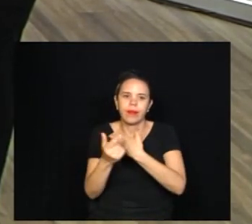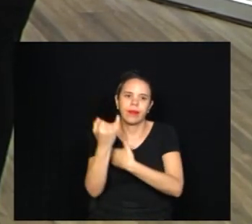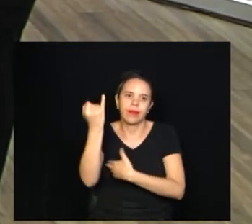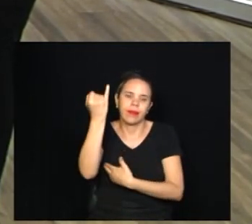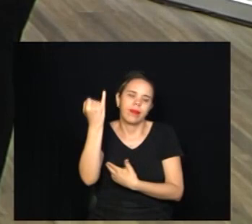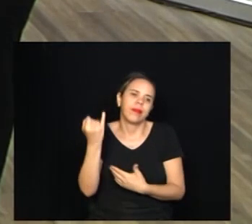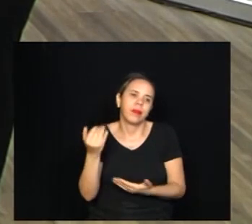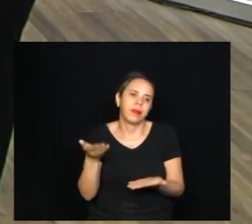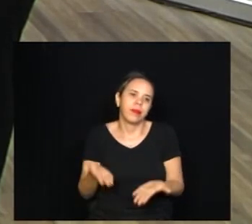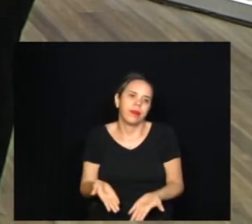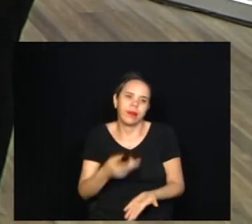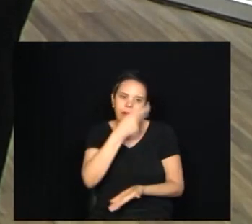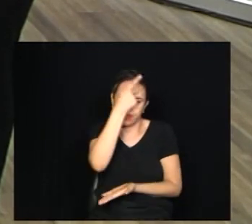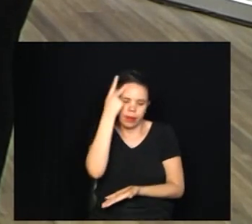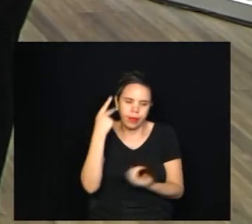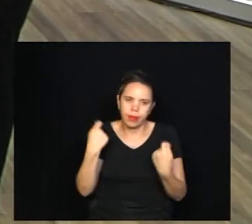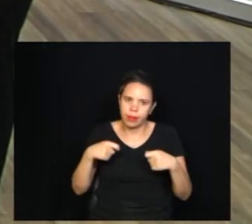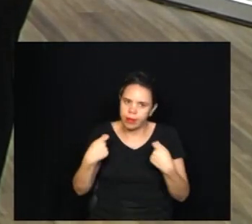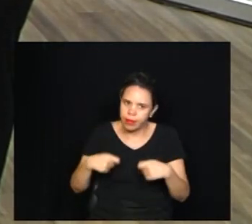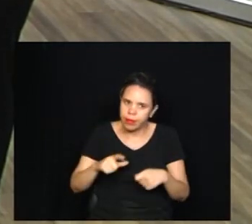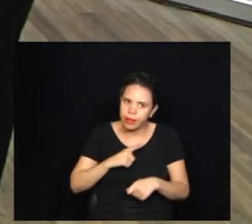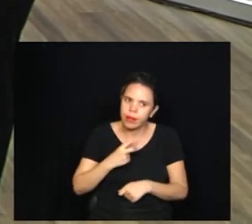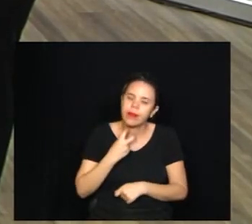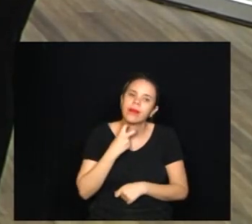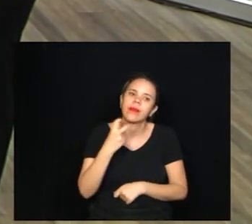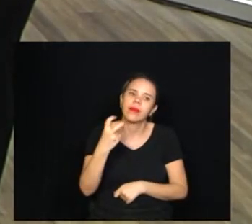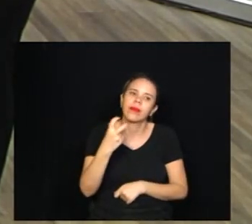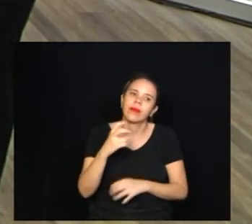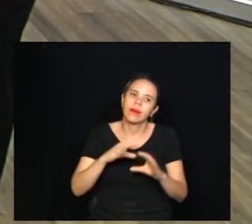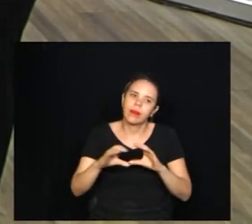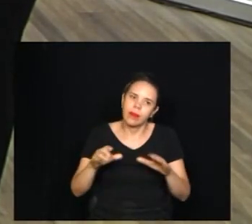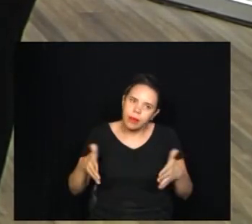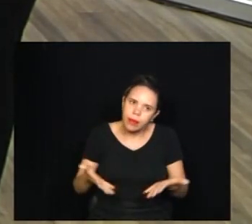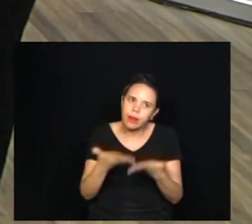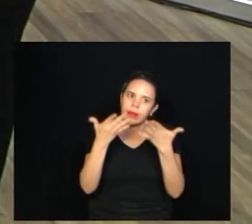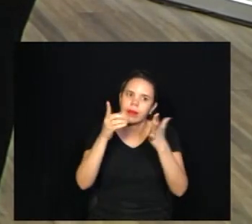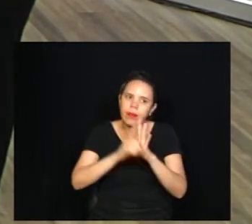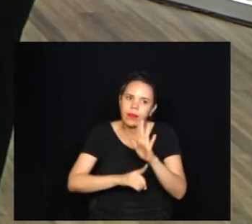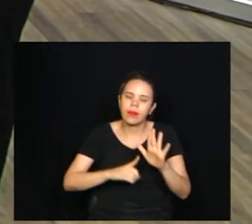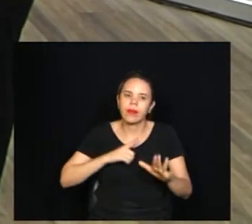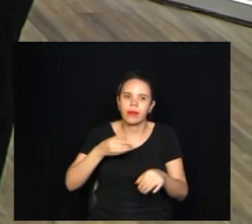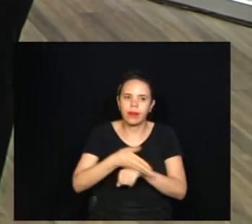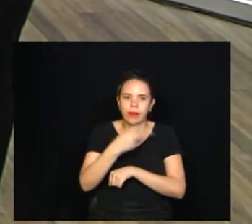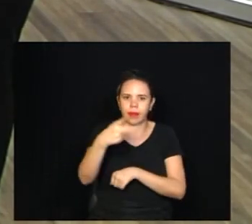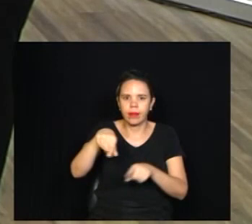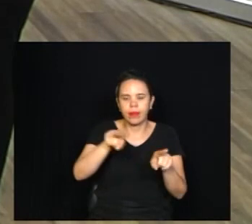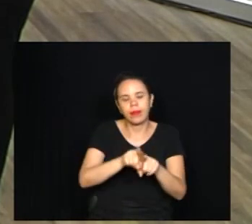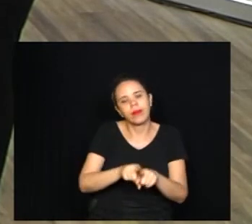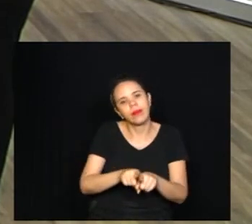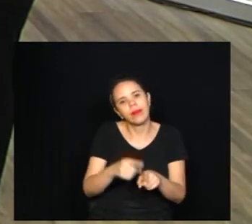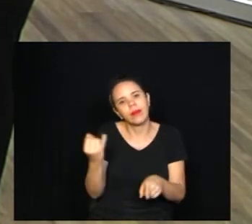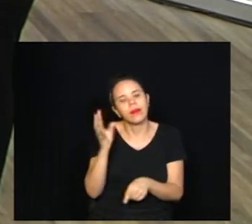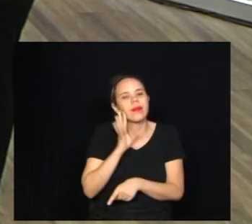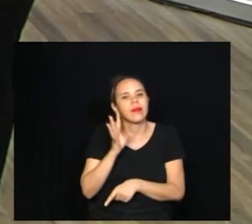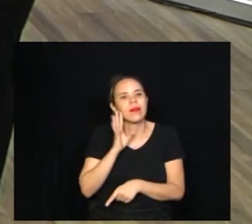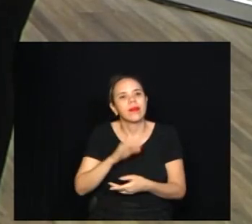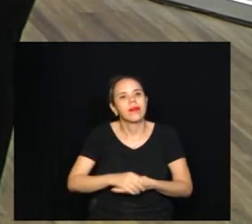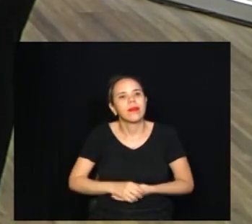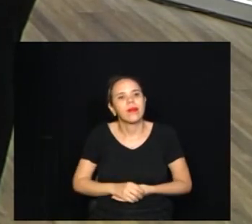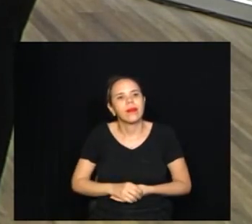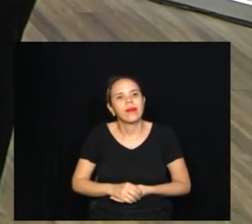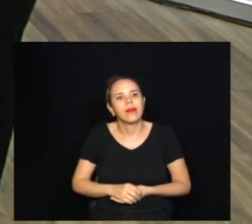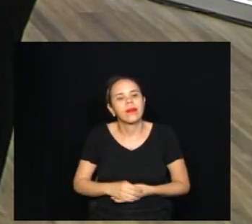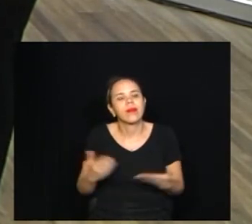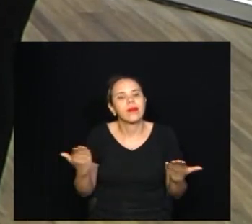importante também. Essas pessoas precisam ter voz, precisam se impor, então faça a sua parte também, é muito bacana. Mina